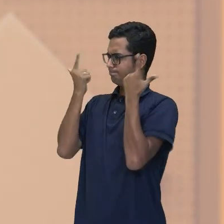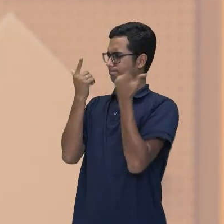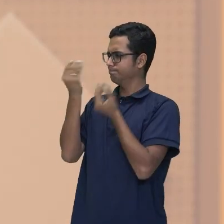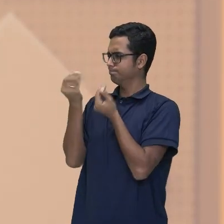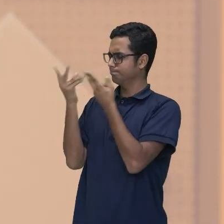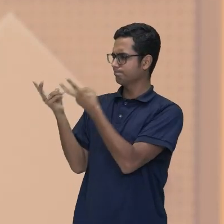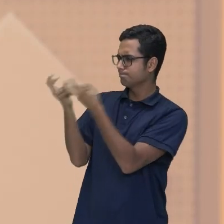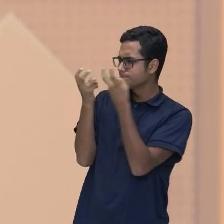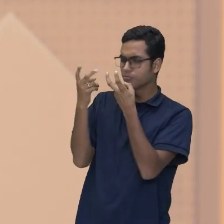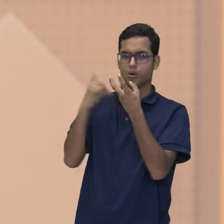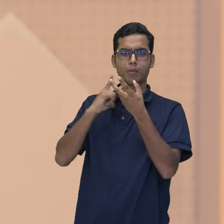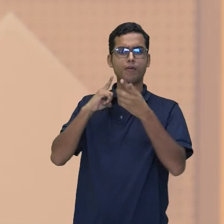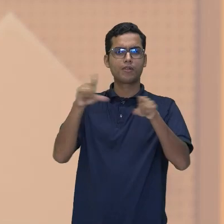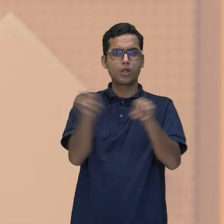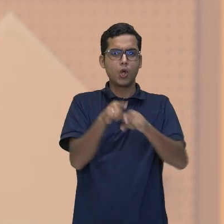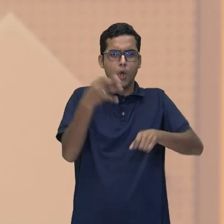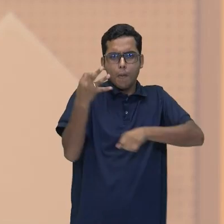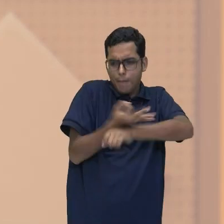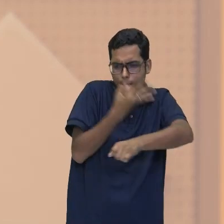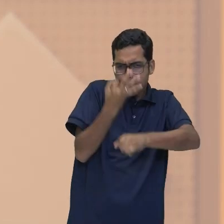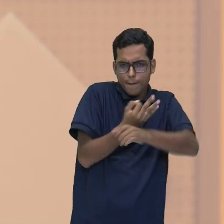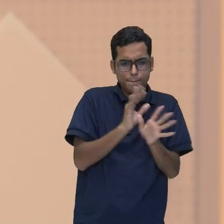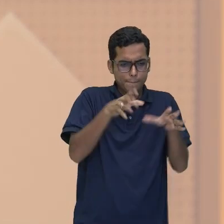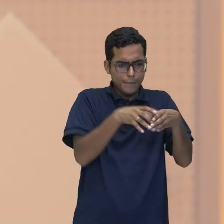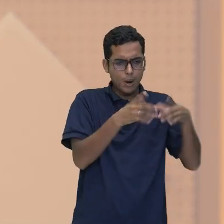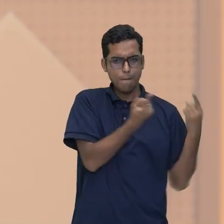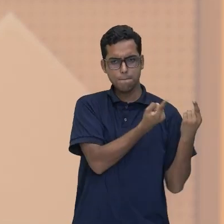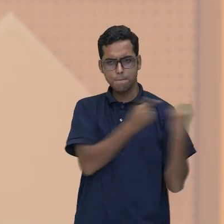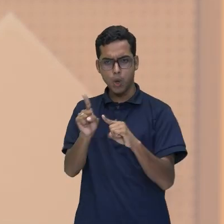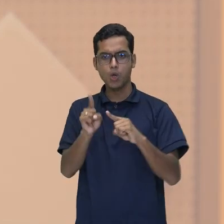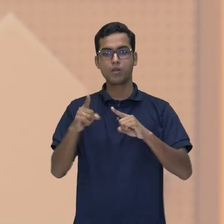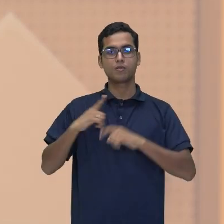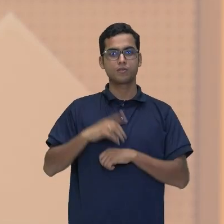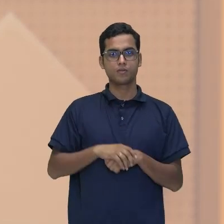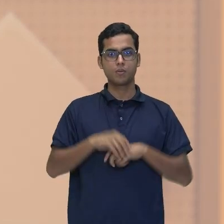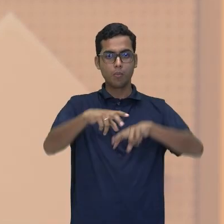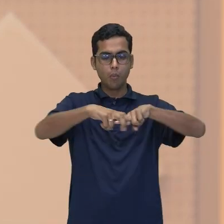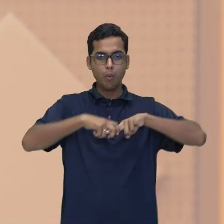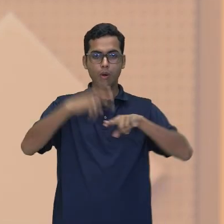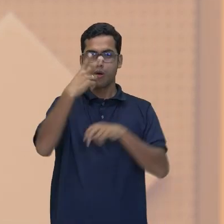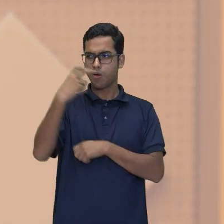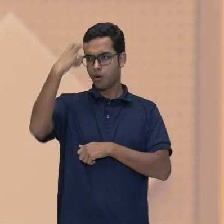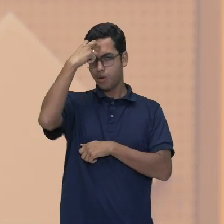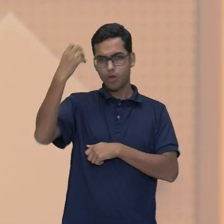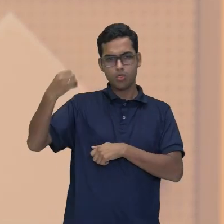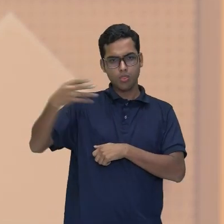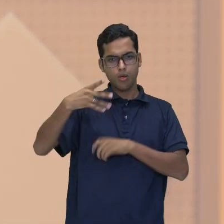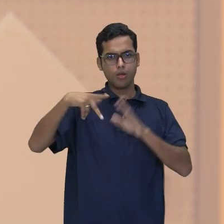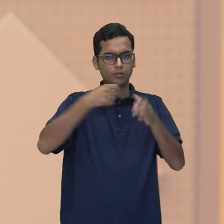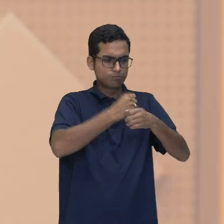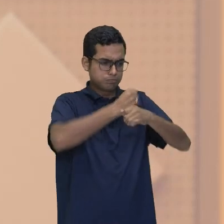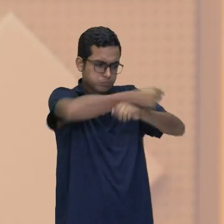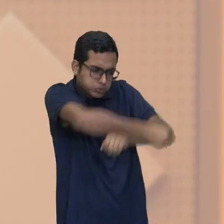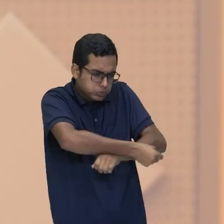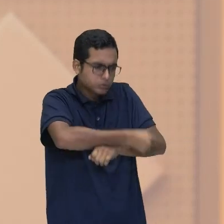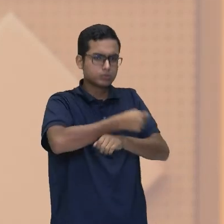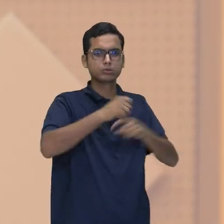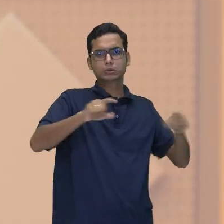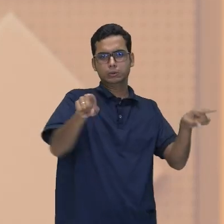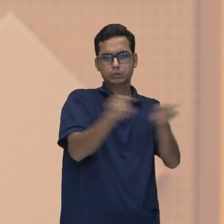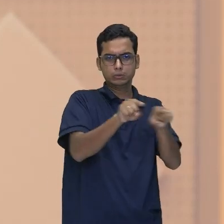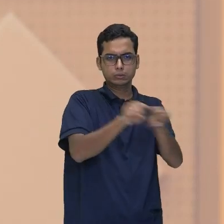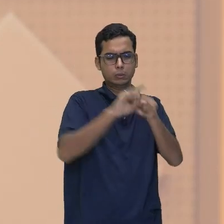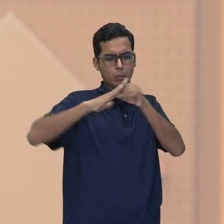a questão da resistência face à imposição de um novo tipo de cultura, de um novo tipo de religião e também